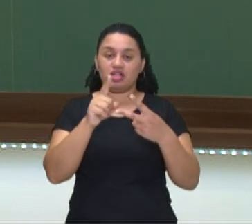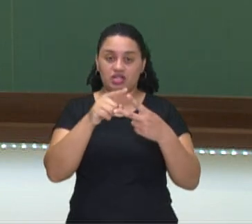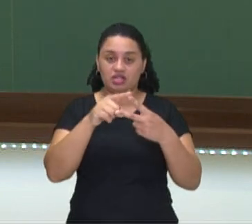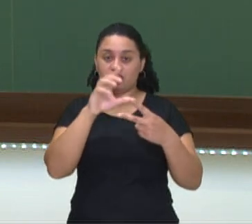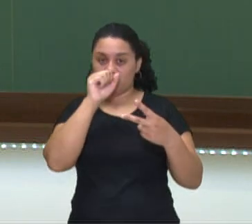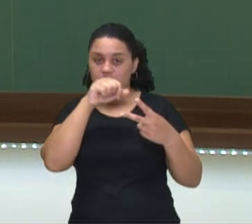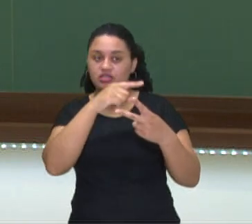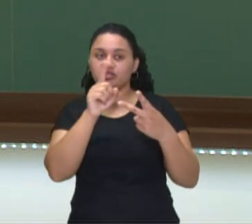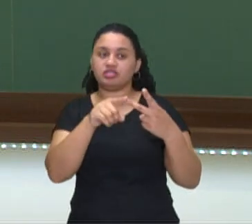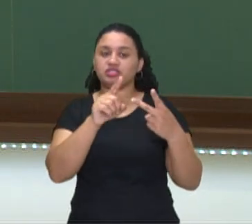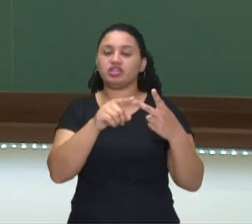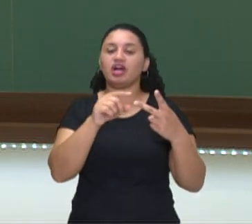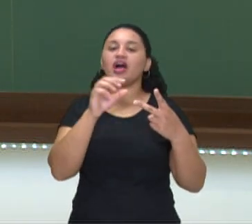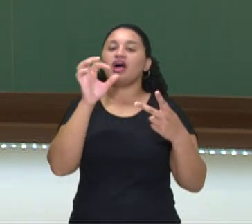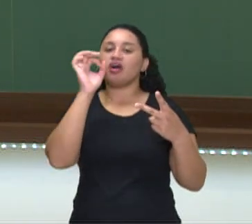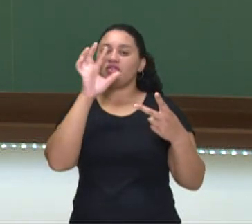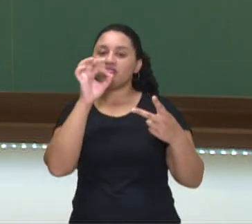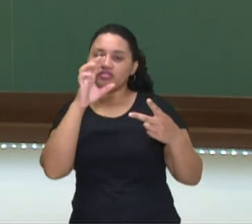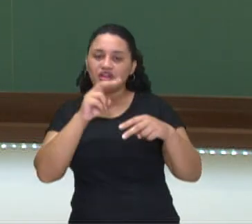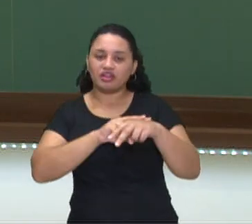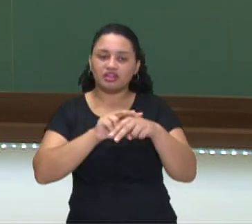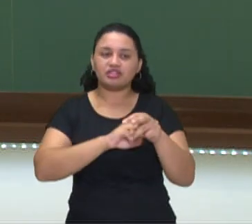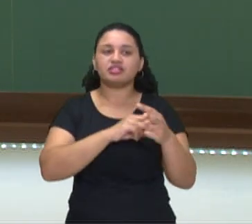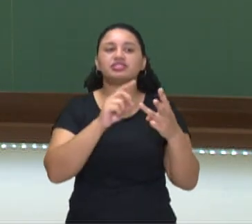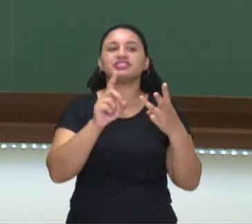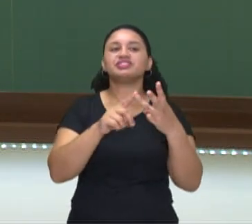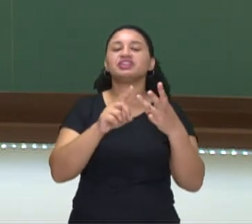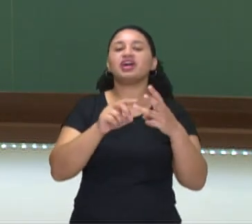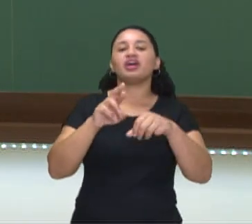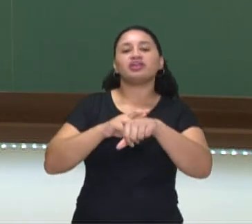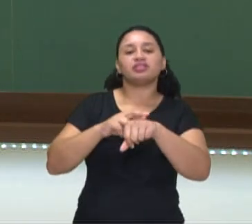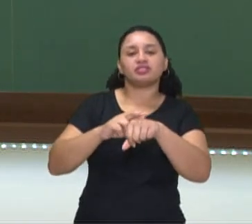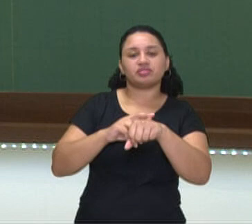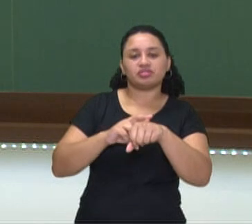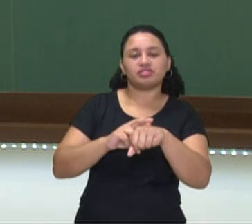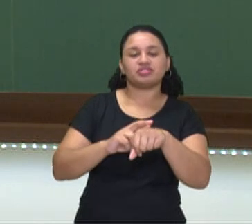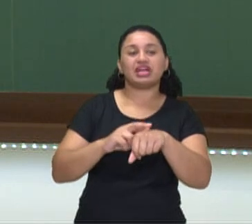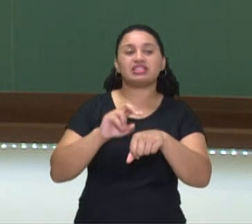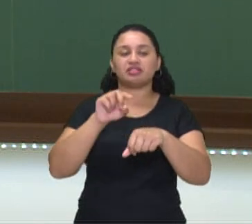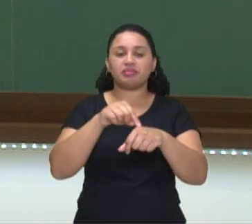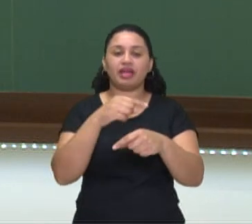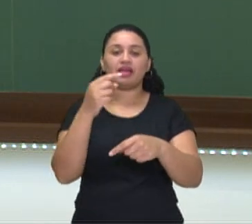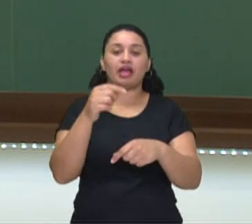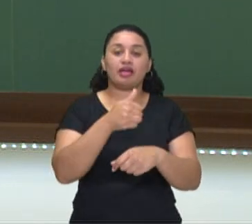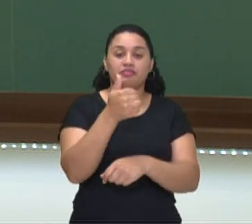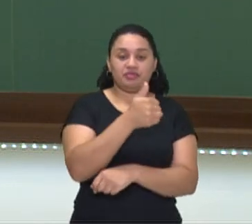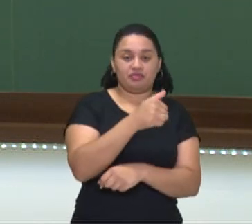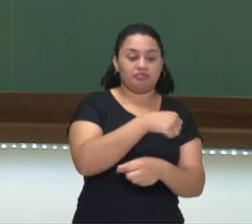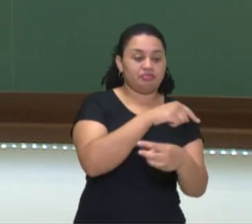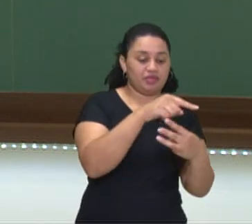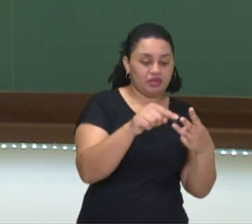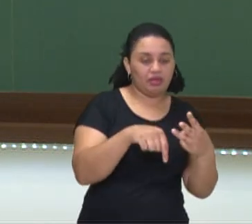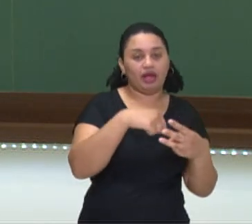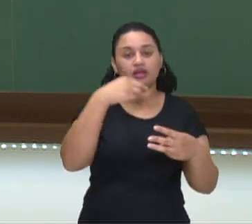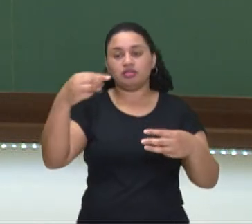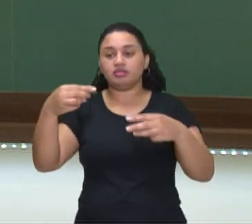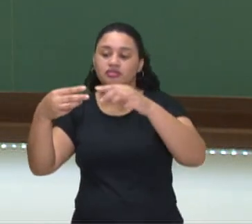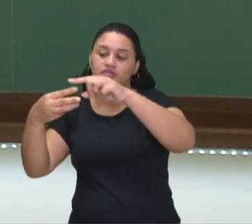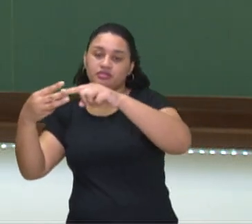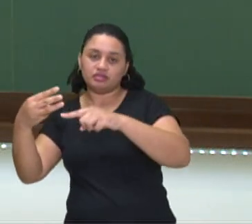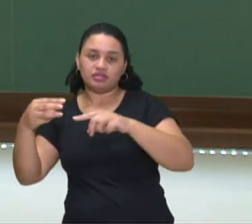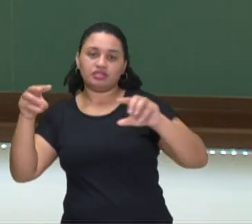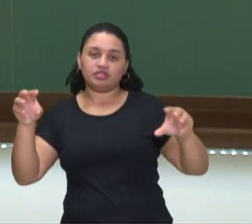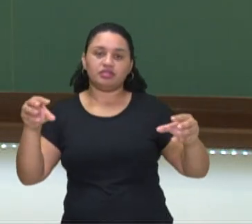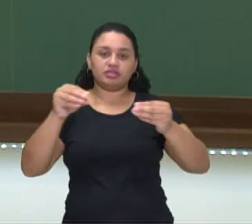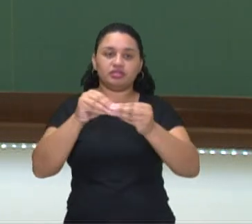Aí, entre elas, misturando cores primárias com secundárias, seguindo nesta ordem, nós